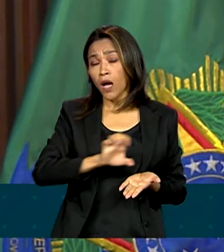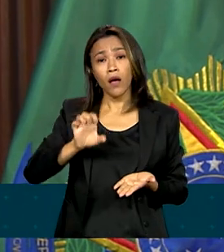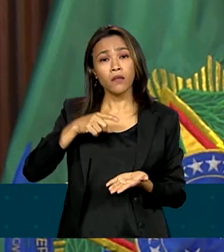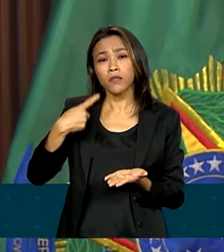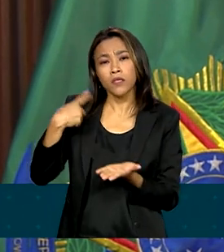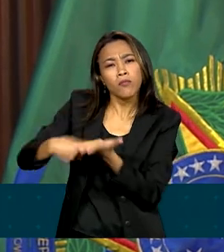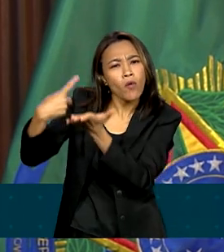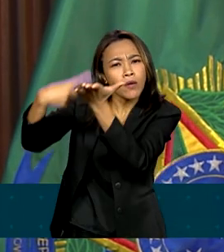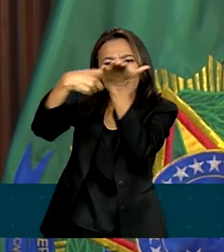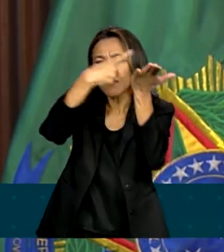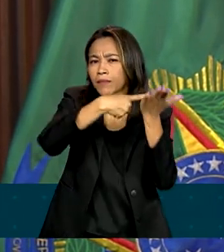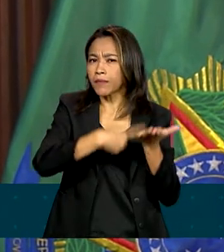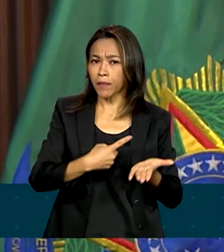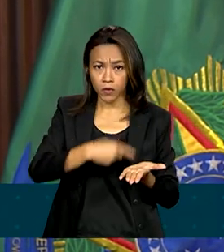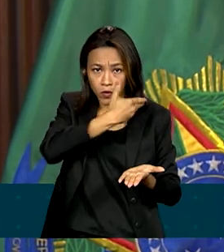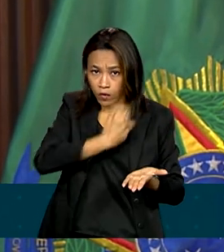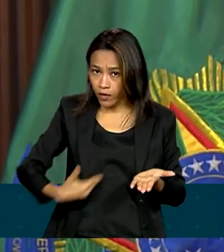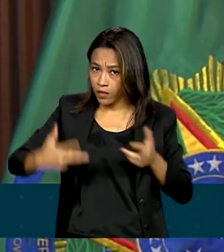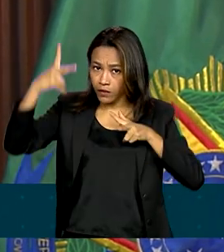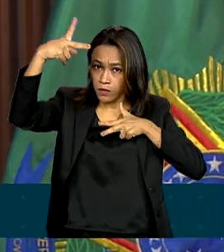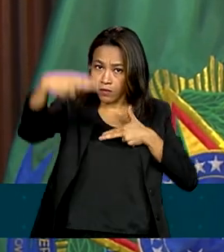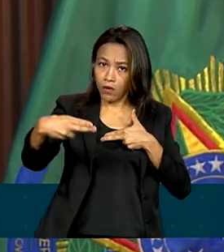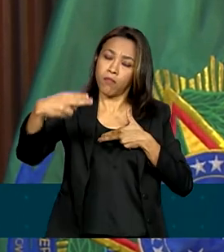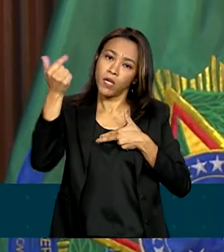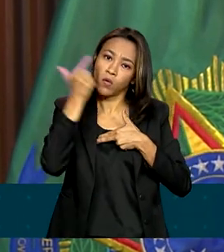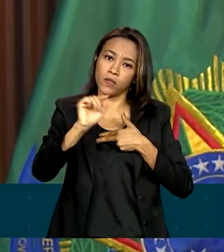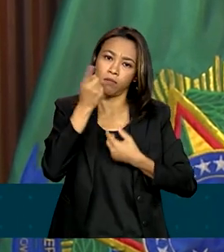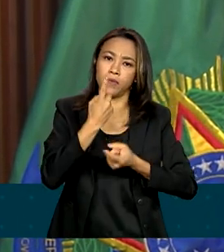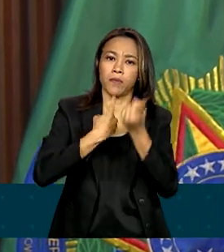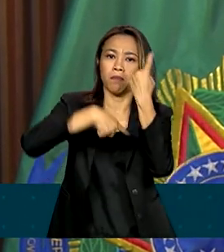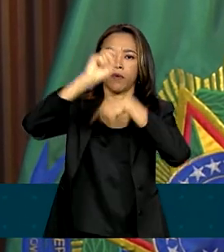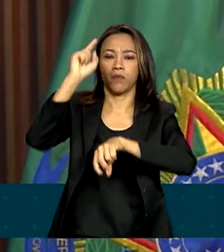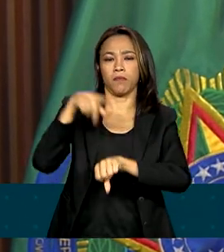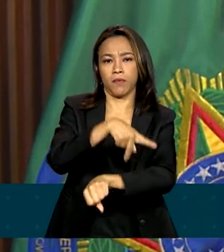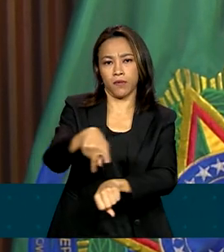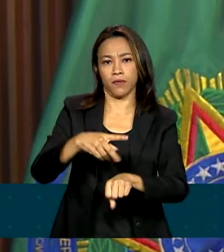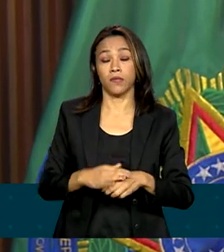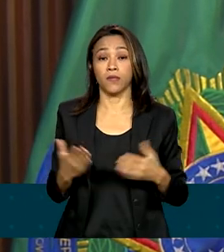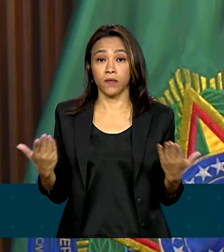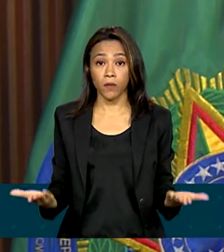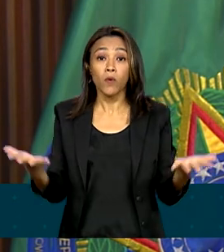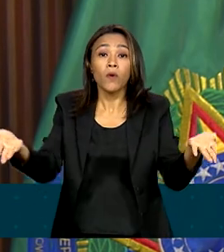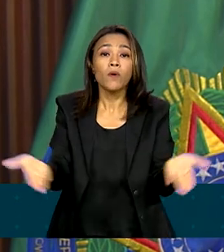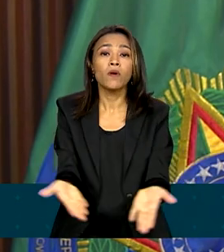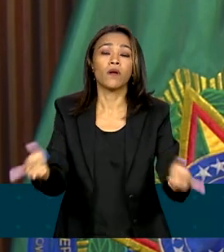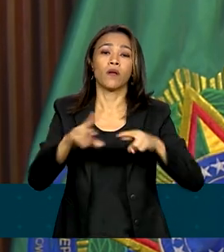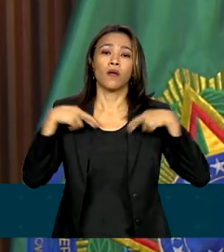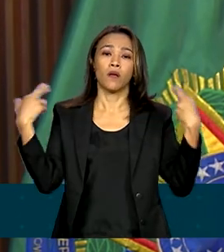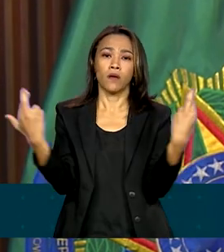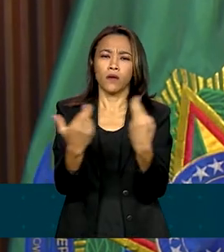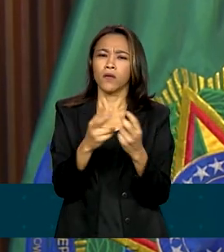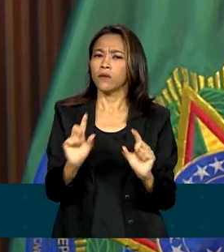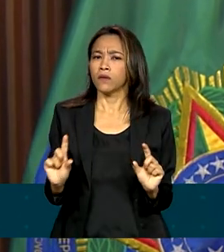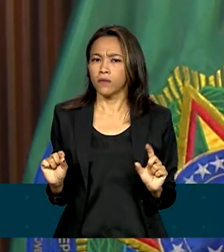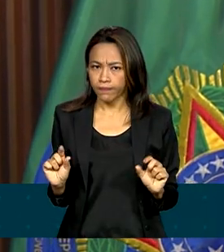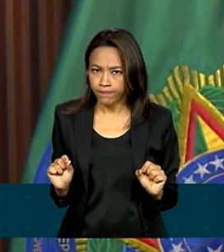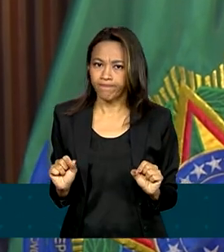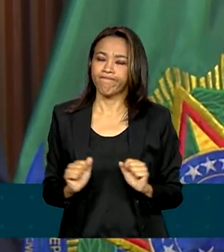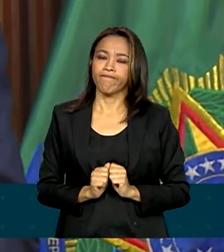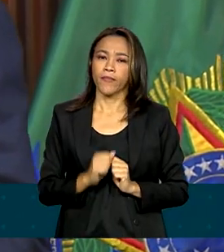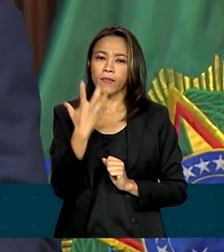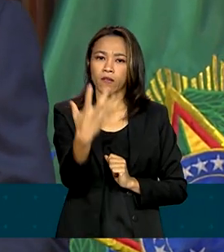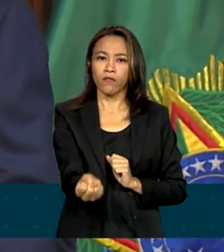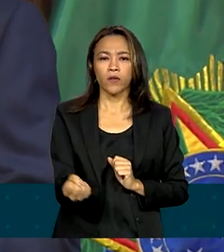da governança para que esse país possa dar certo. Essa reunião de hoje é uma reunião em que a gente vai